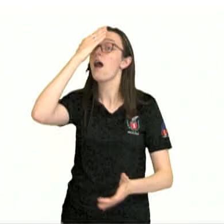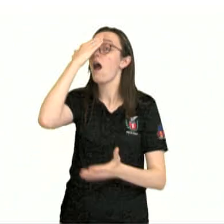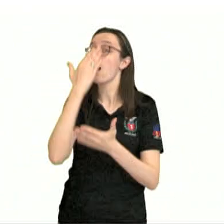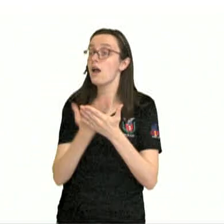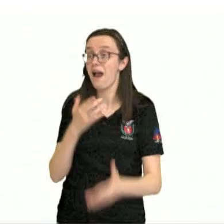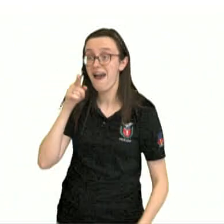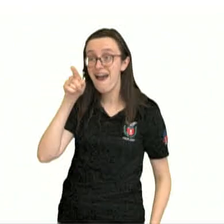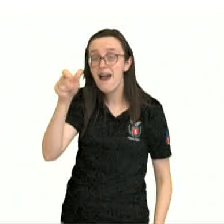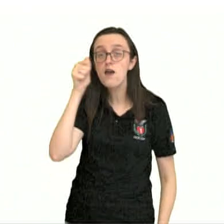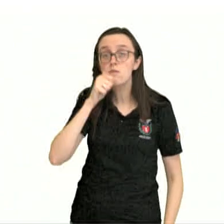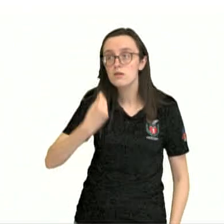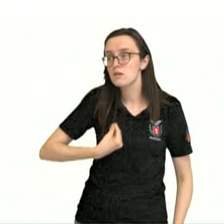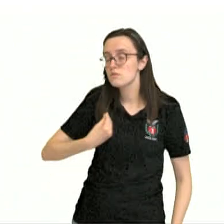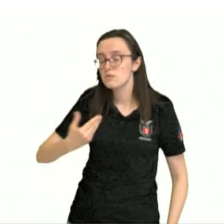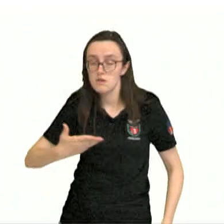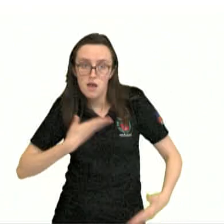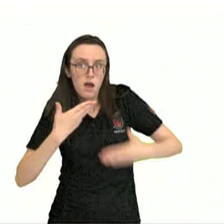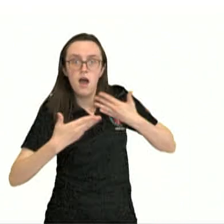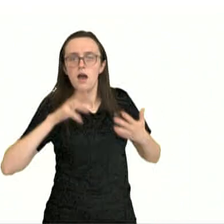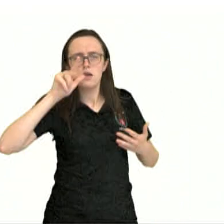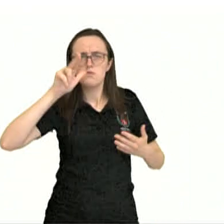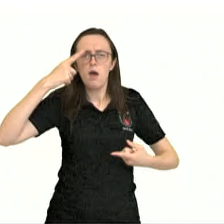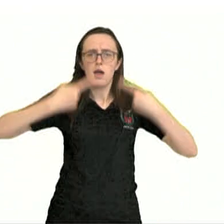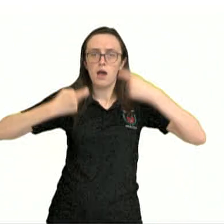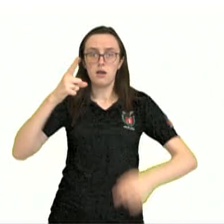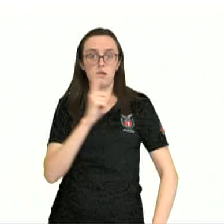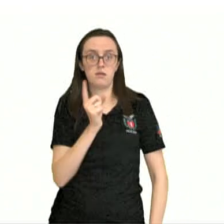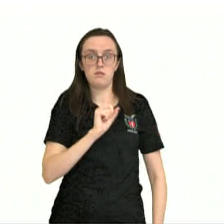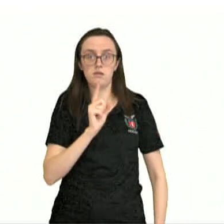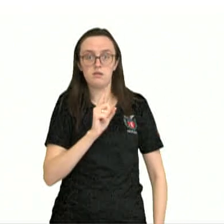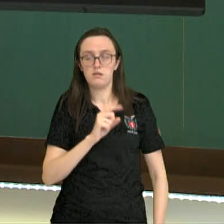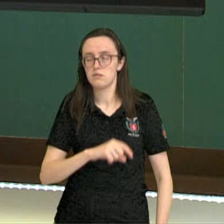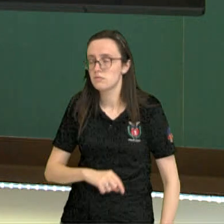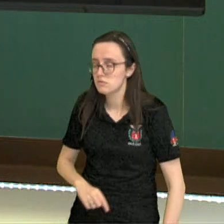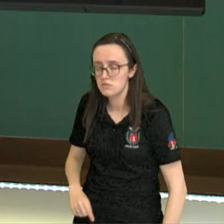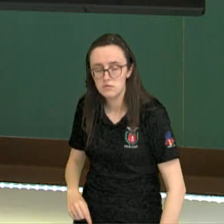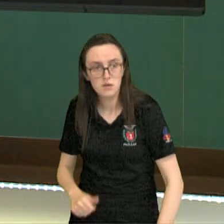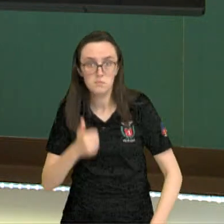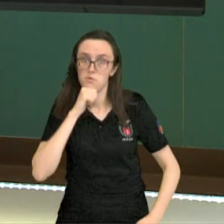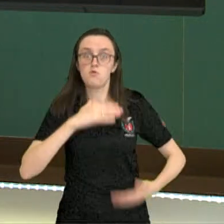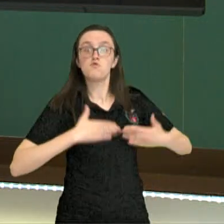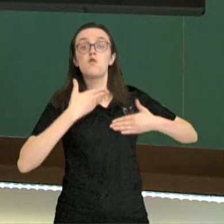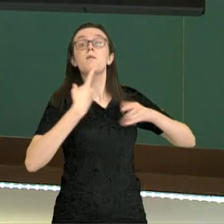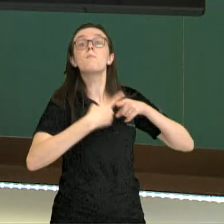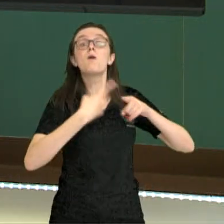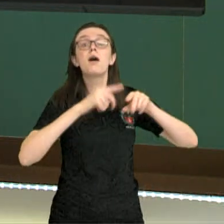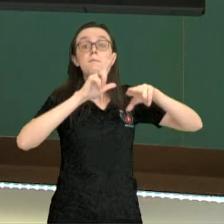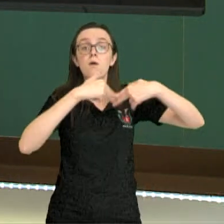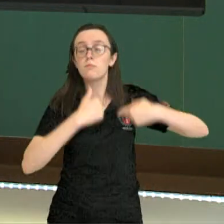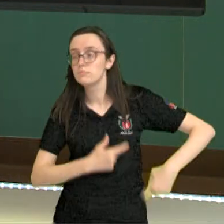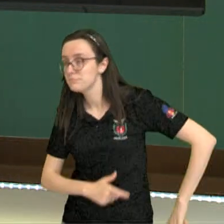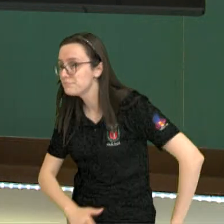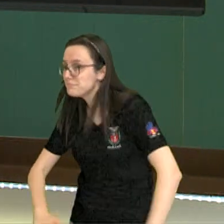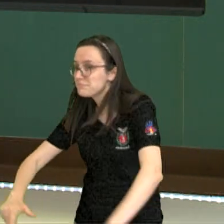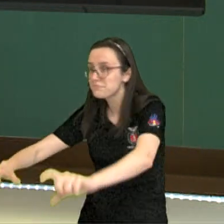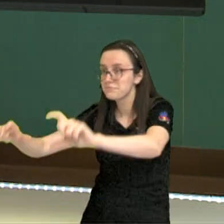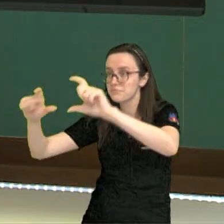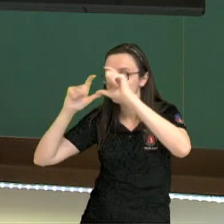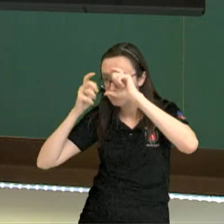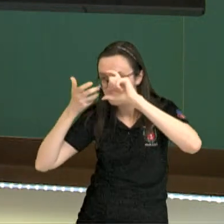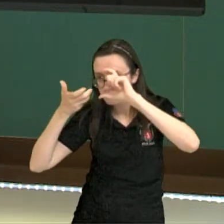que essa menina estava assustada não pelo motivo de estar fugindo da guerra. Naquele momento acredita que ela estava assustada pelo fato do